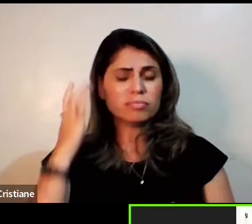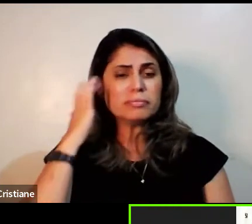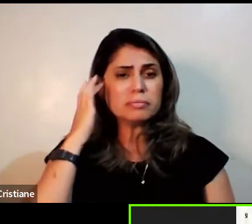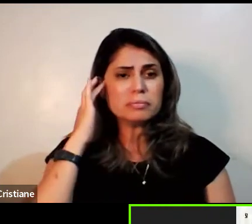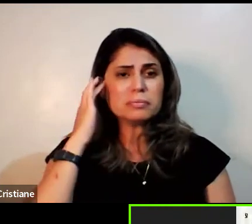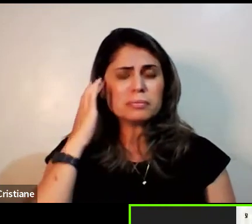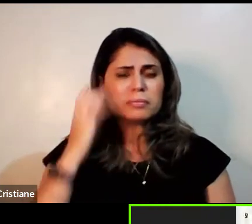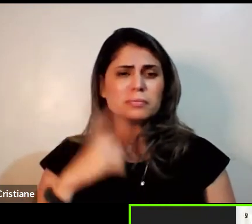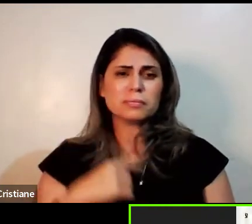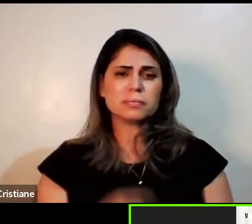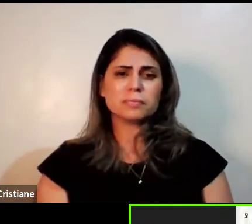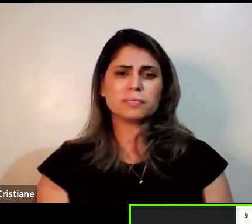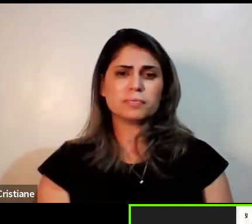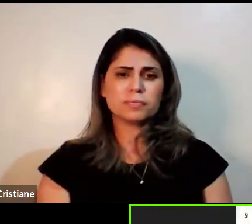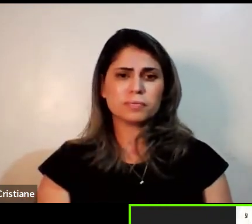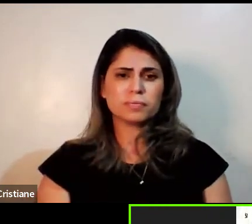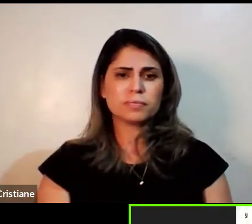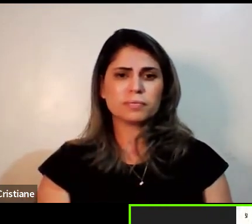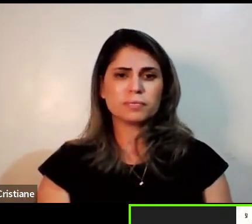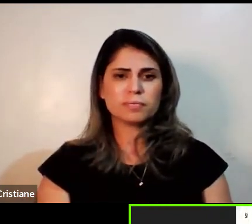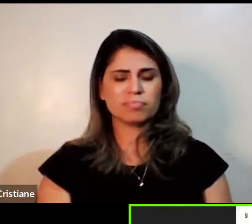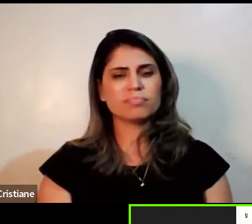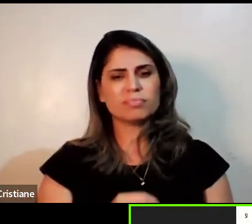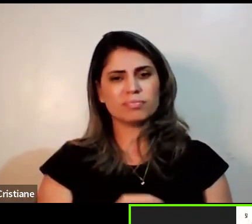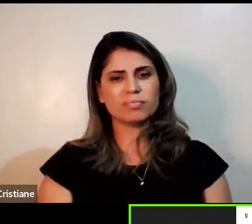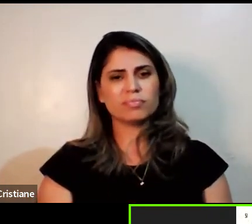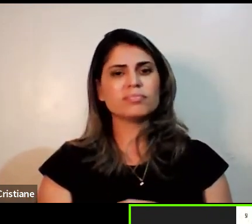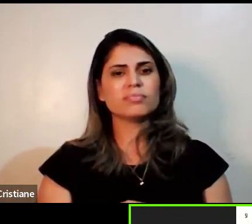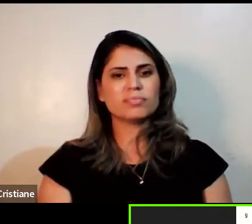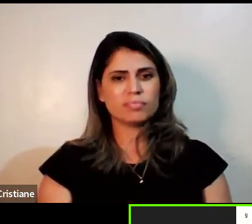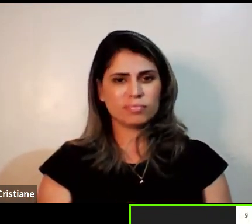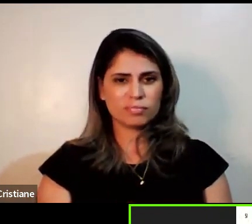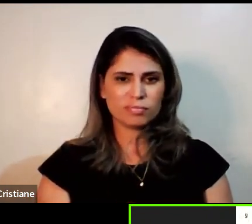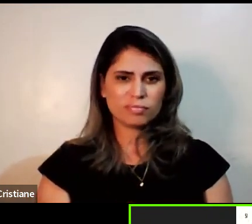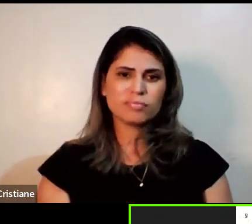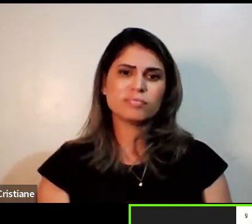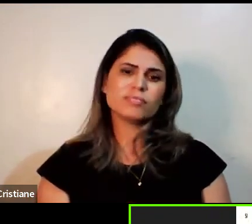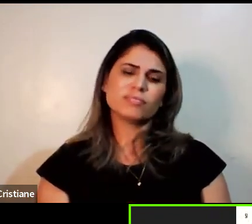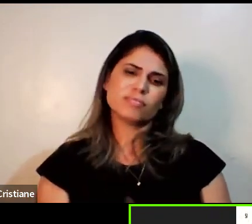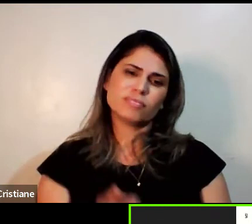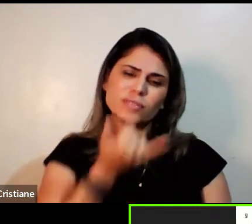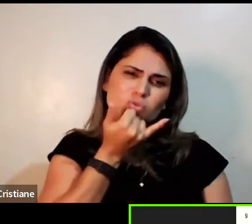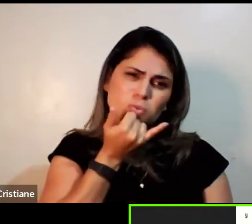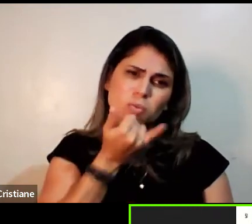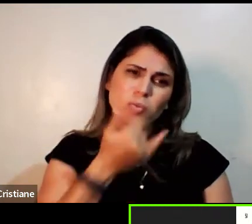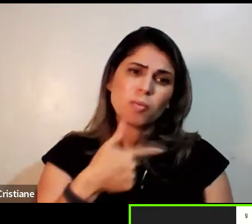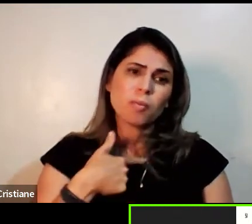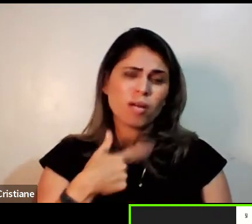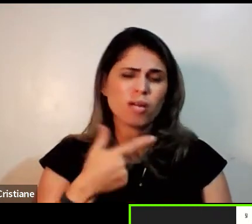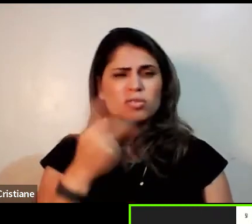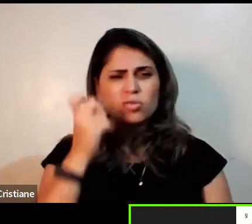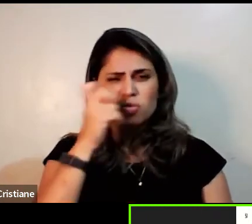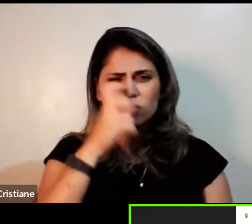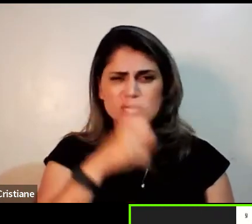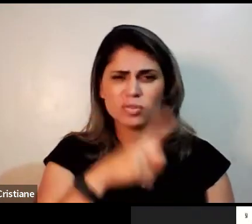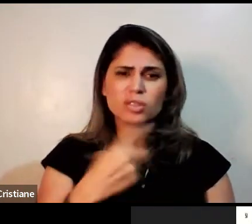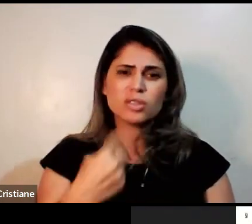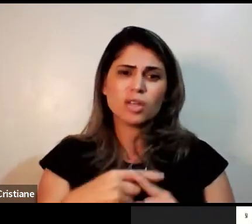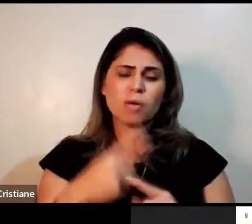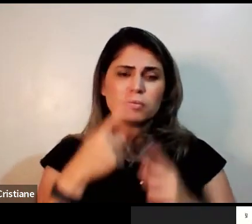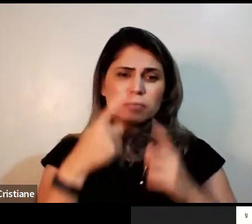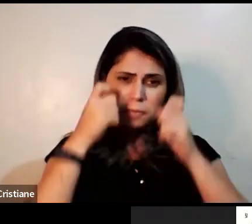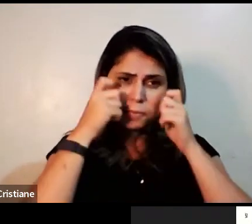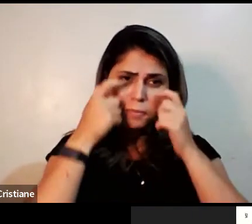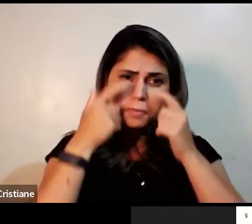Aí, desculpa, é difícil falar e não me emocionar, né? Foi muito difícil.